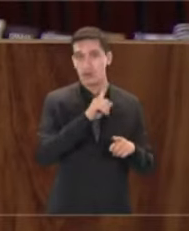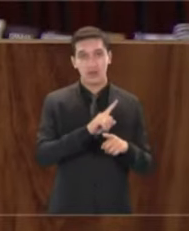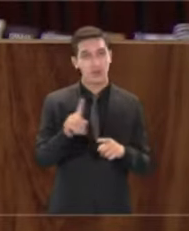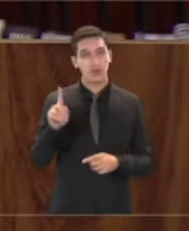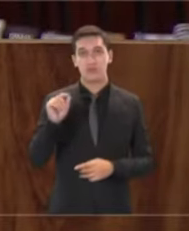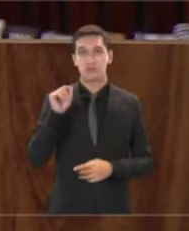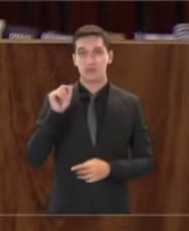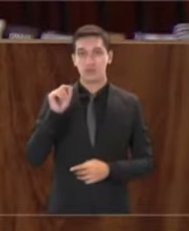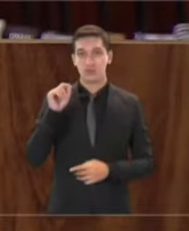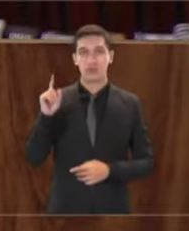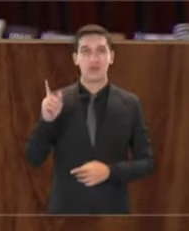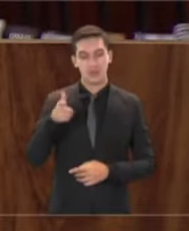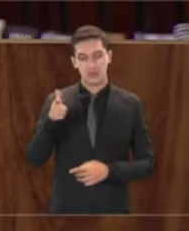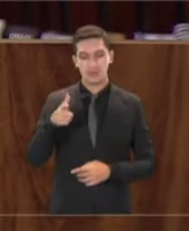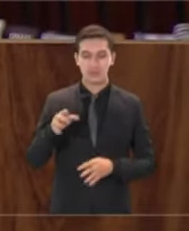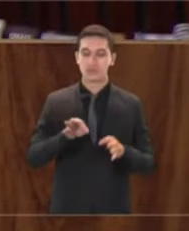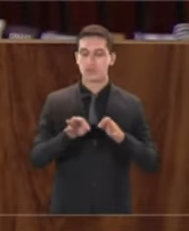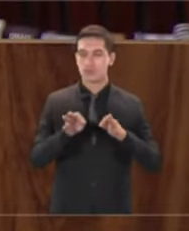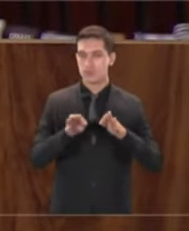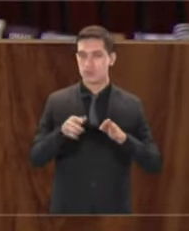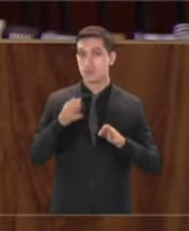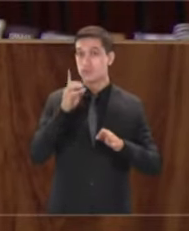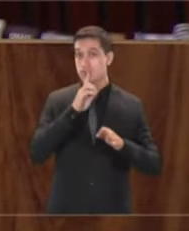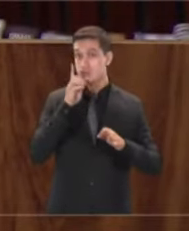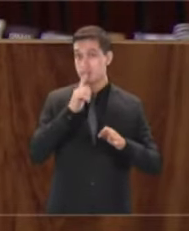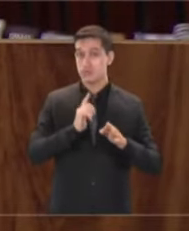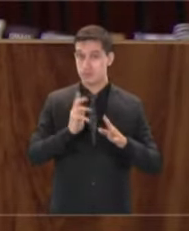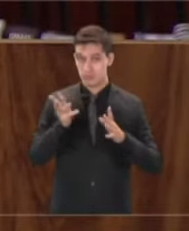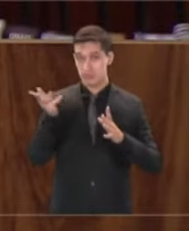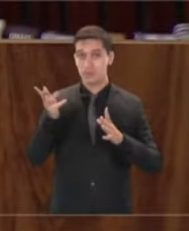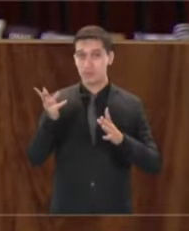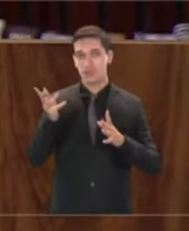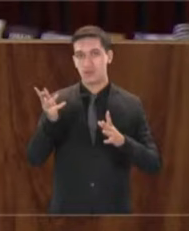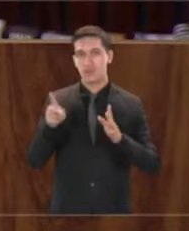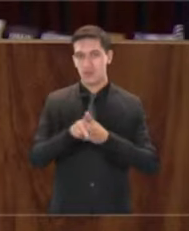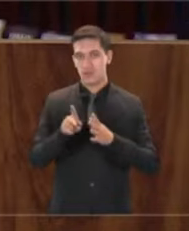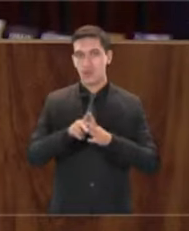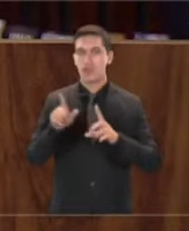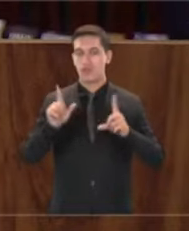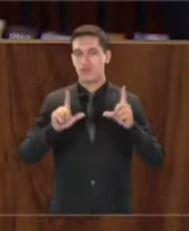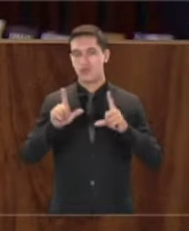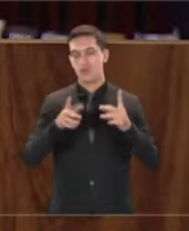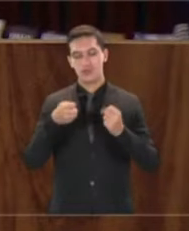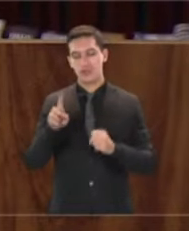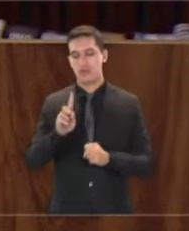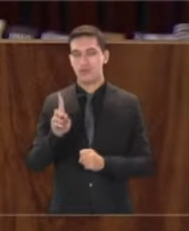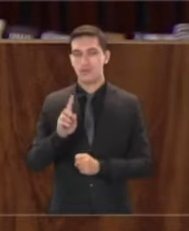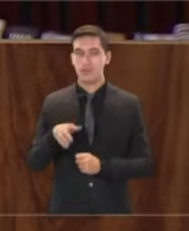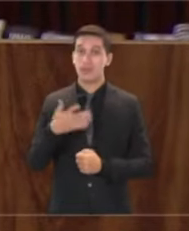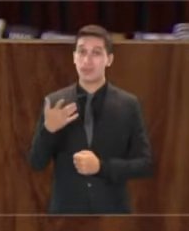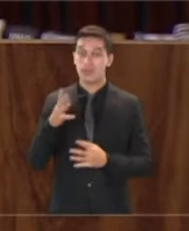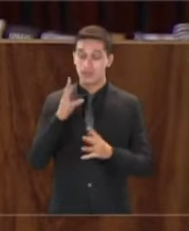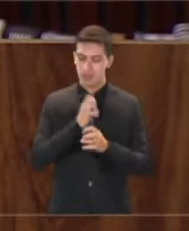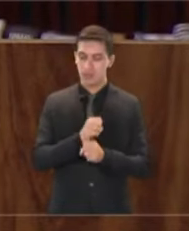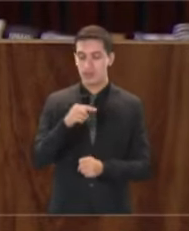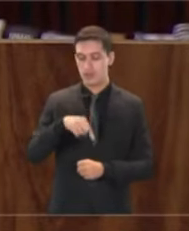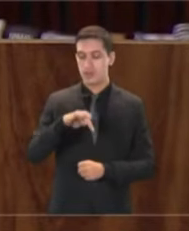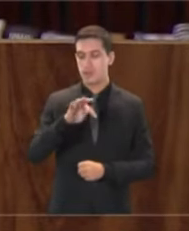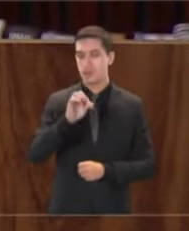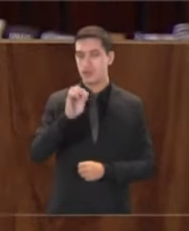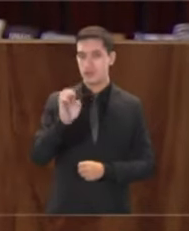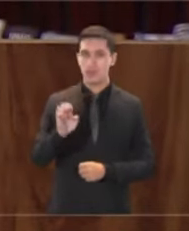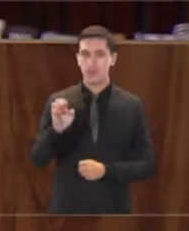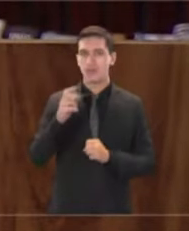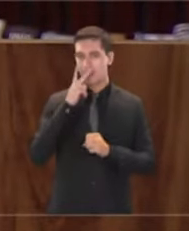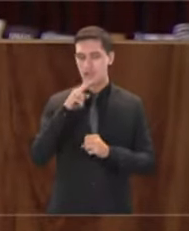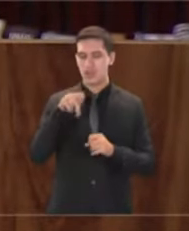de domingo. Resumo da ópera: esse TSE, que nós temos aí na mão dessa figura tucana,